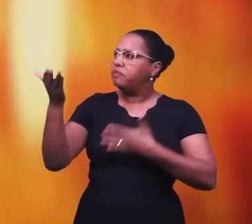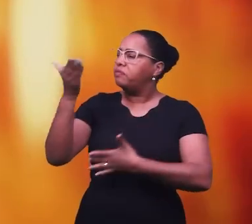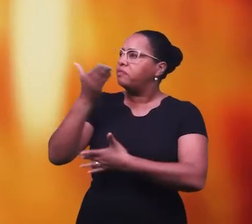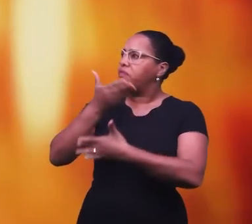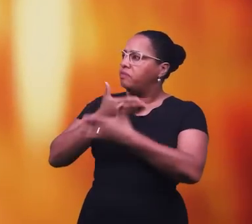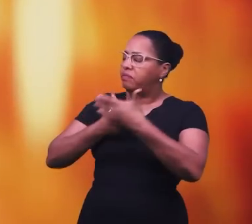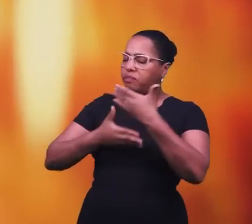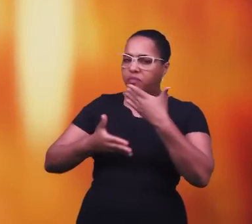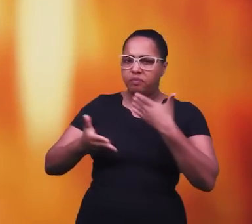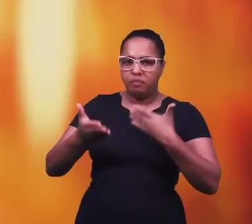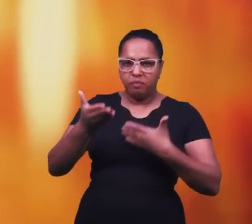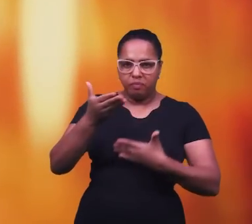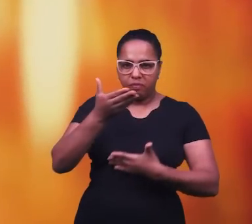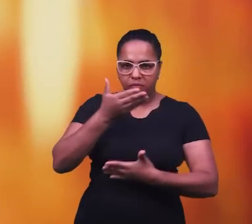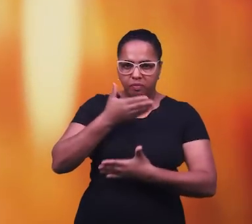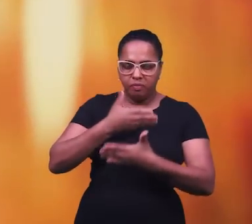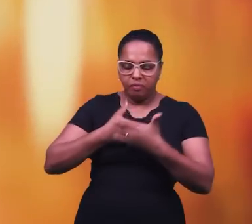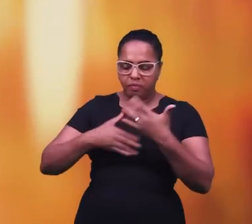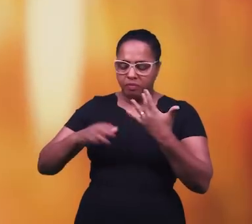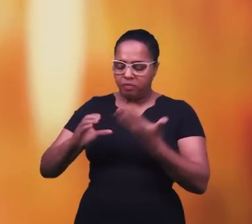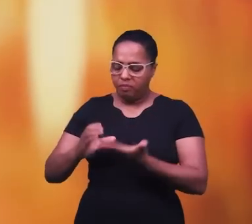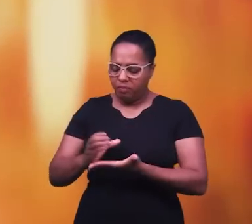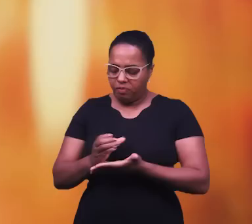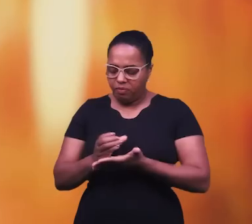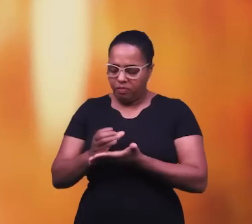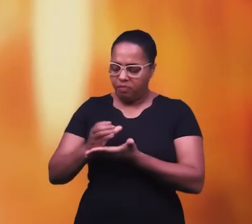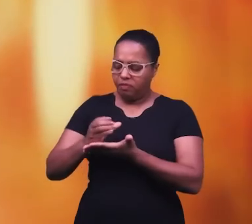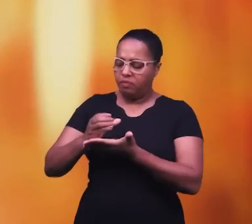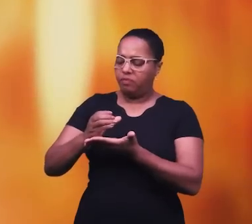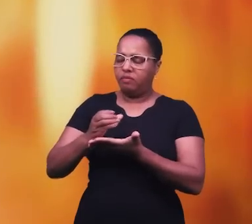Vem meu cálice